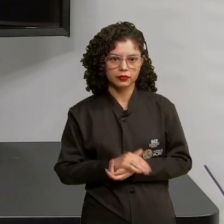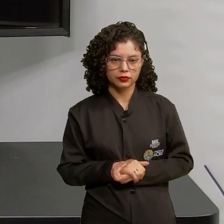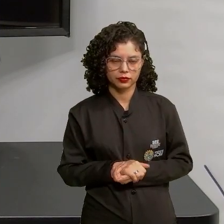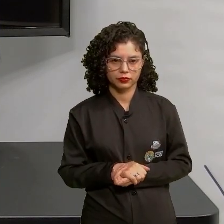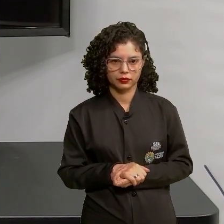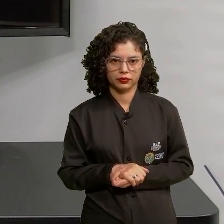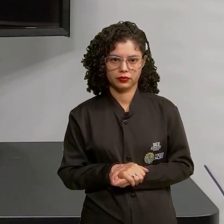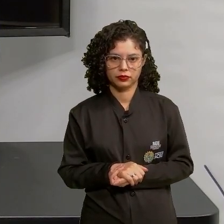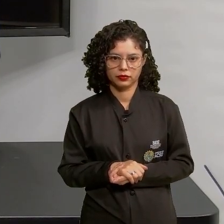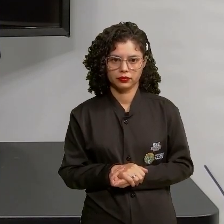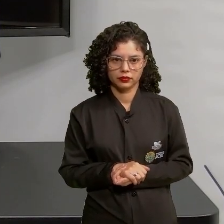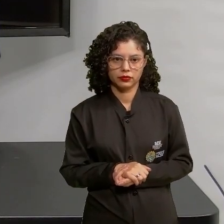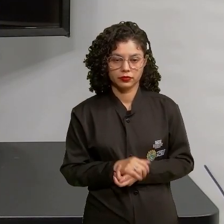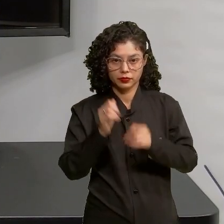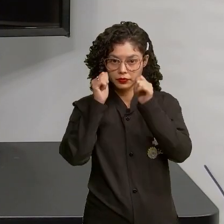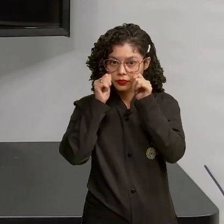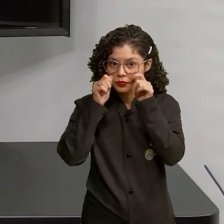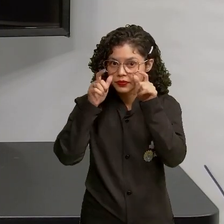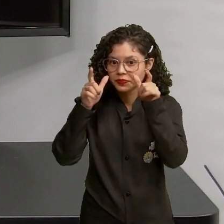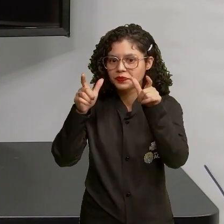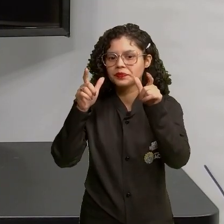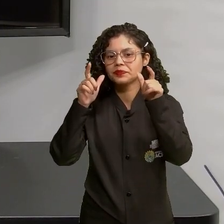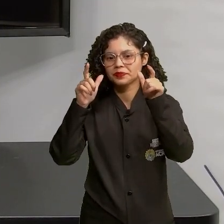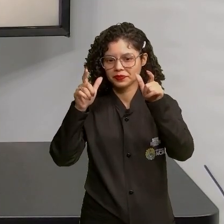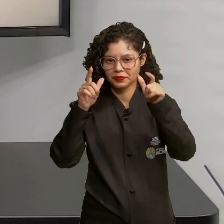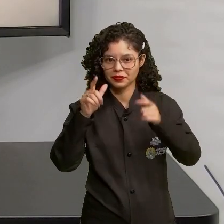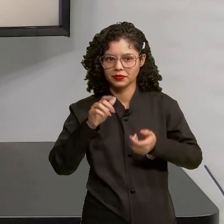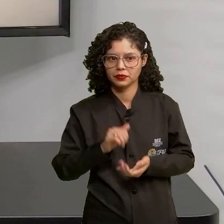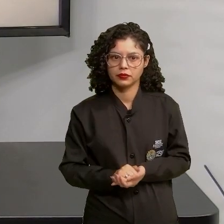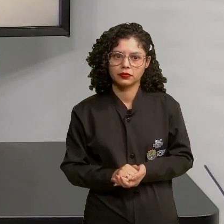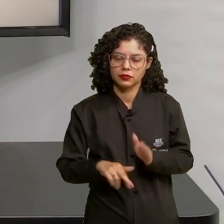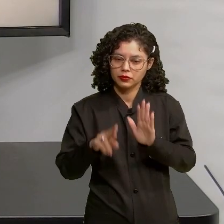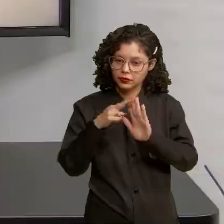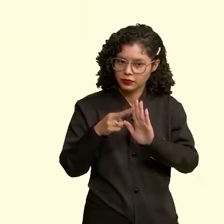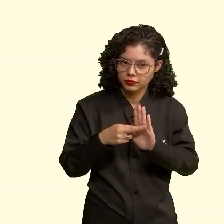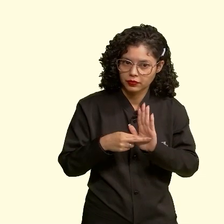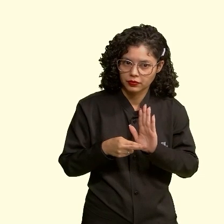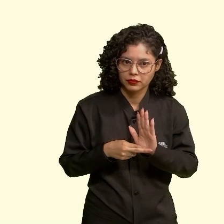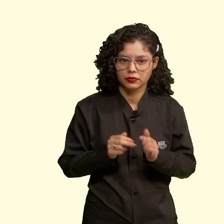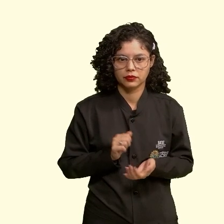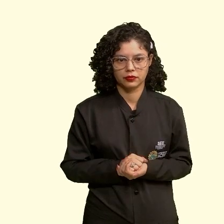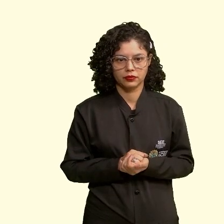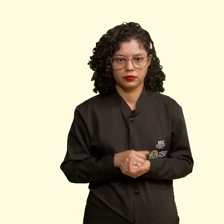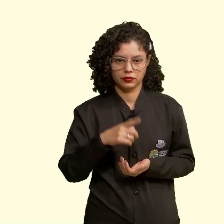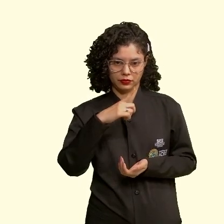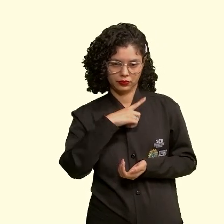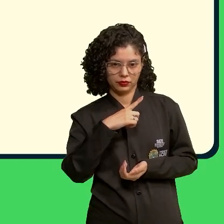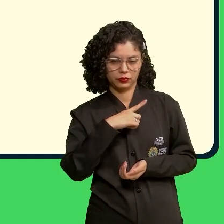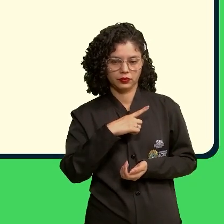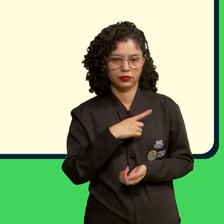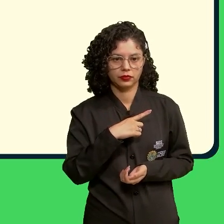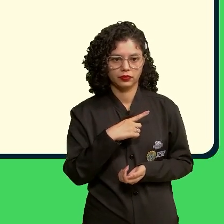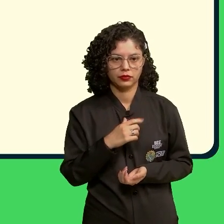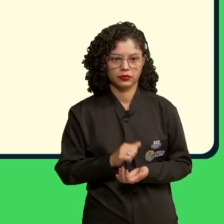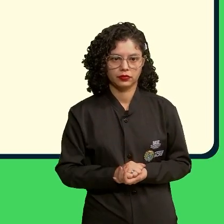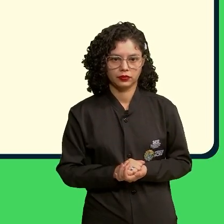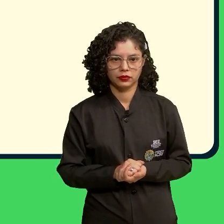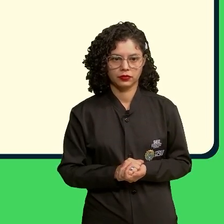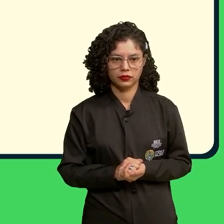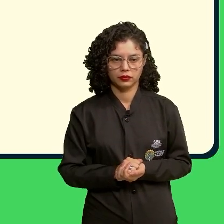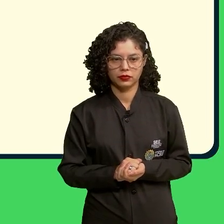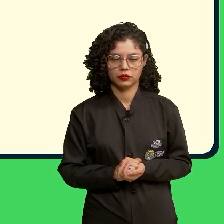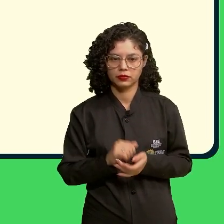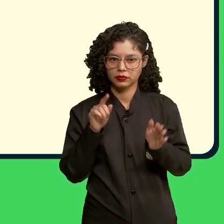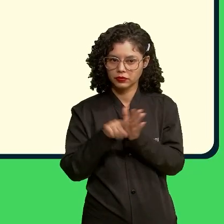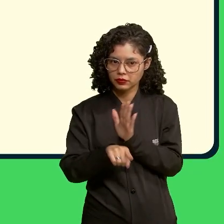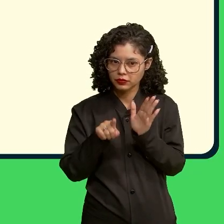E atenção para as regrinhas aqui, olha. Primeiro, você vai